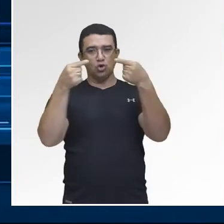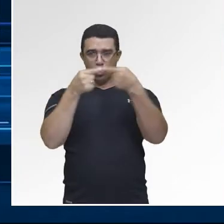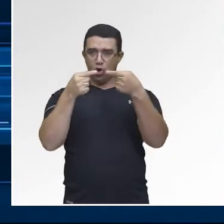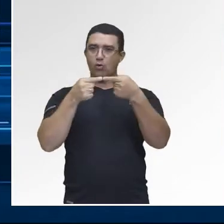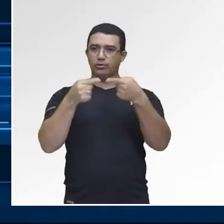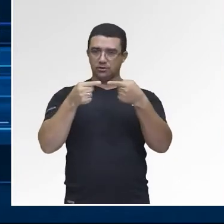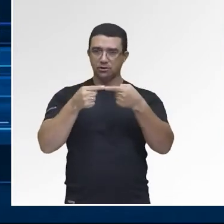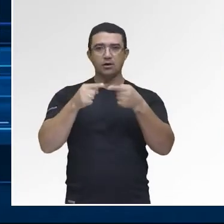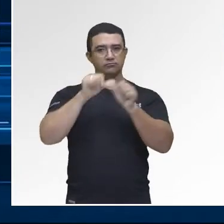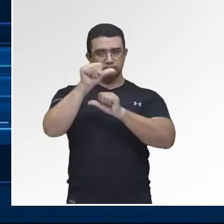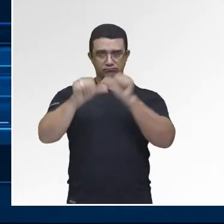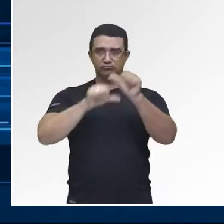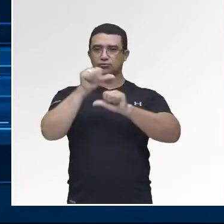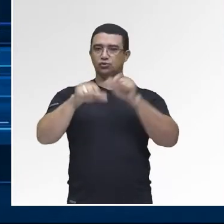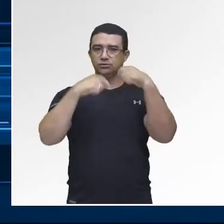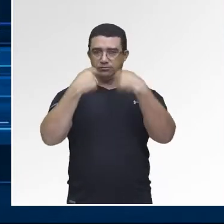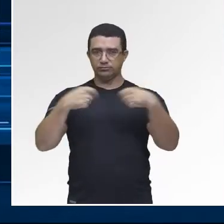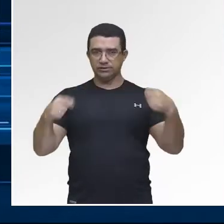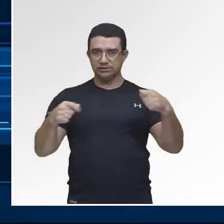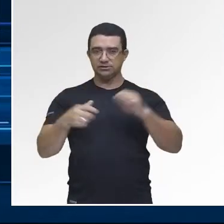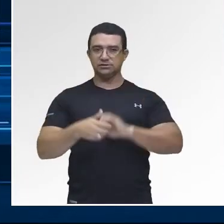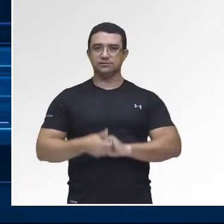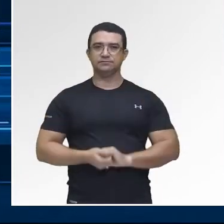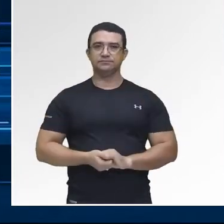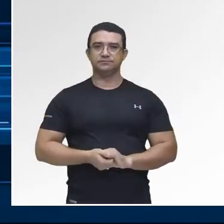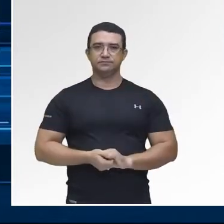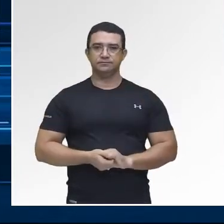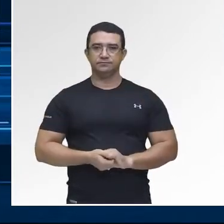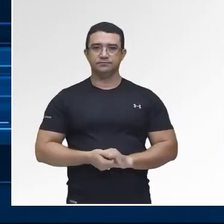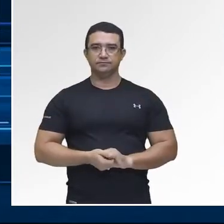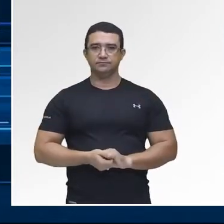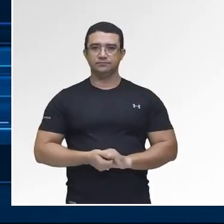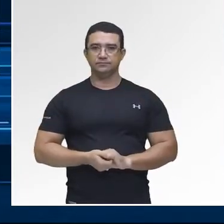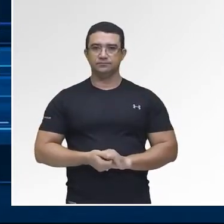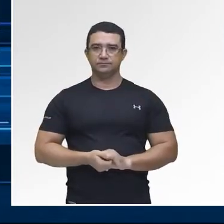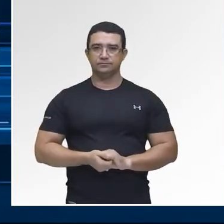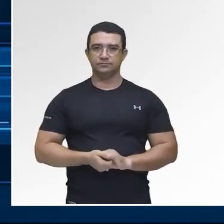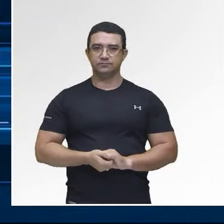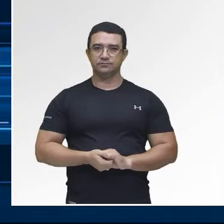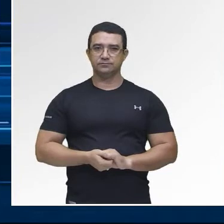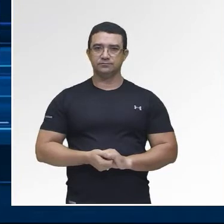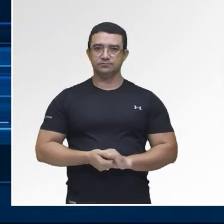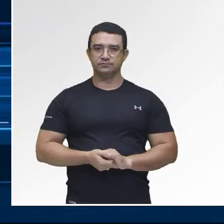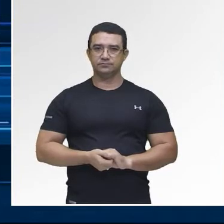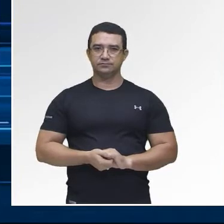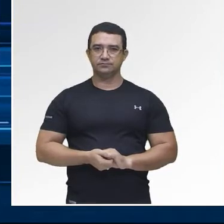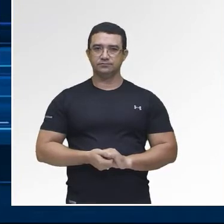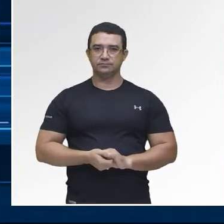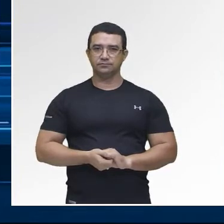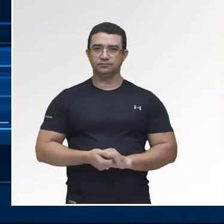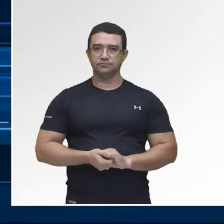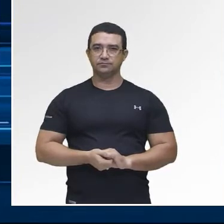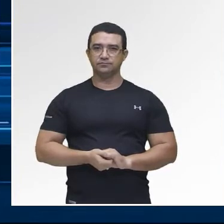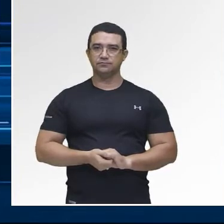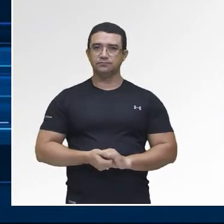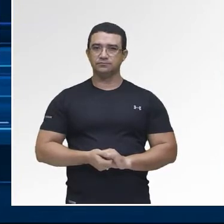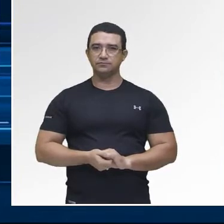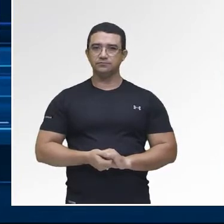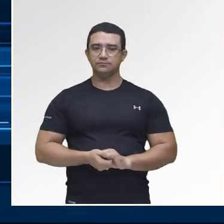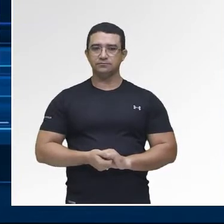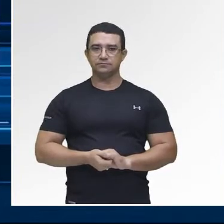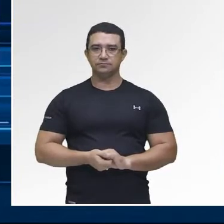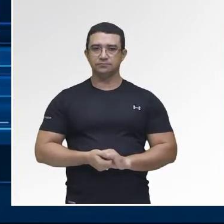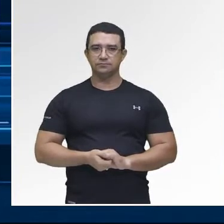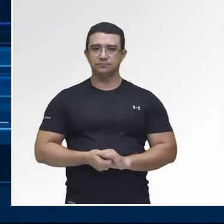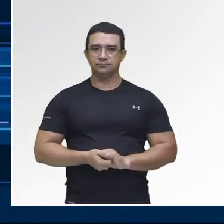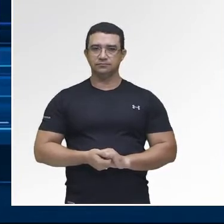essa mudança, né? O verbo tem que ser terminado em S. E como have é um verbo irregular, né? Eu não